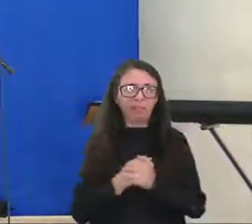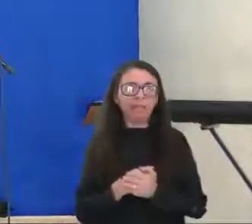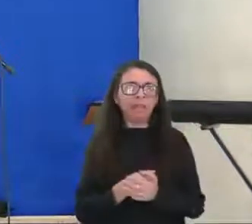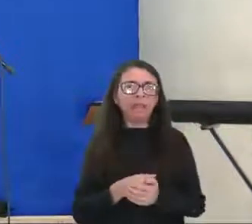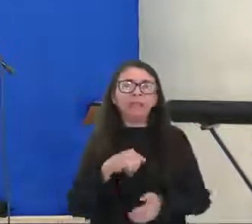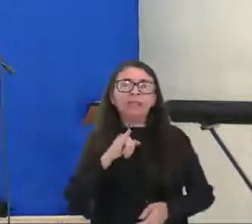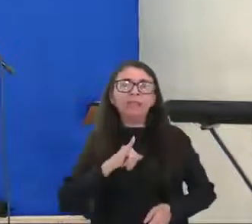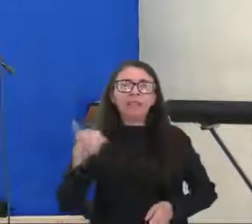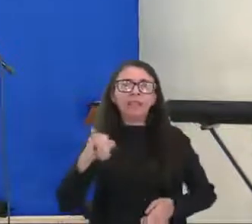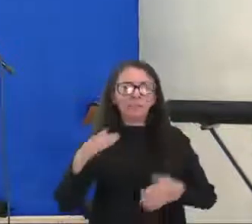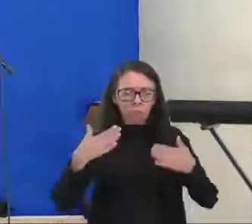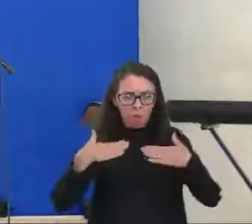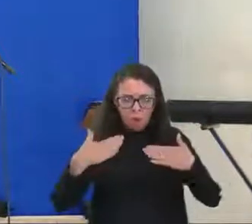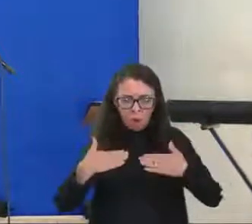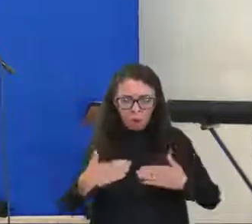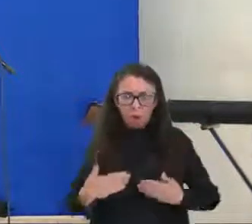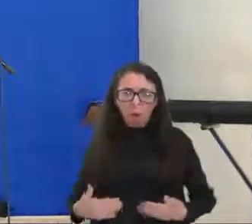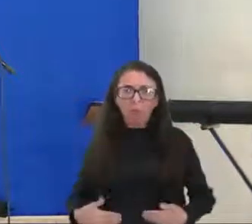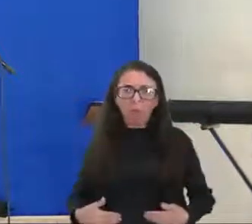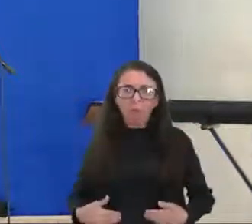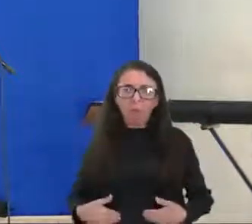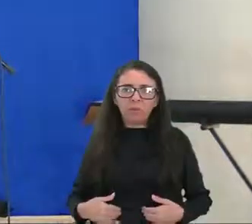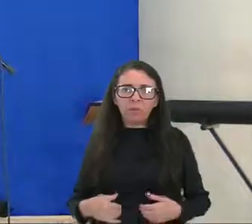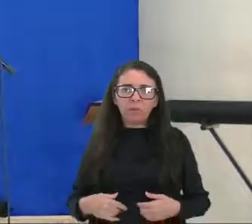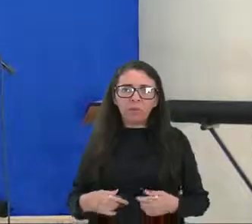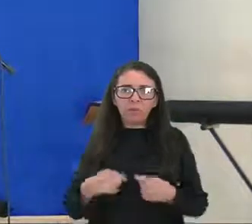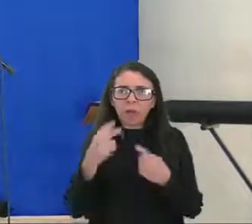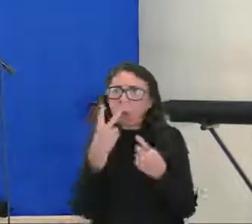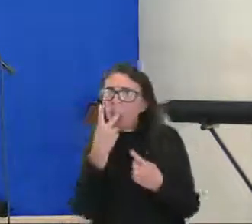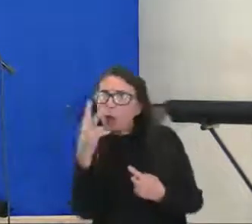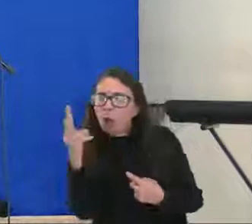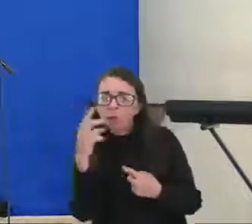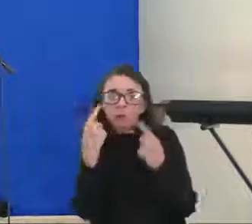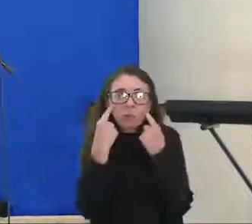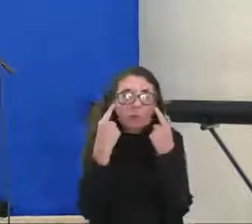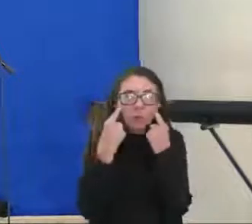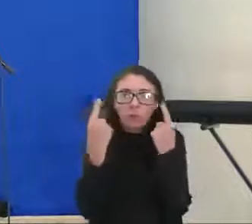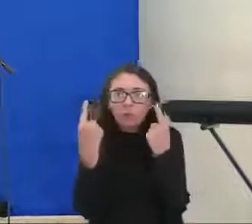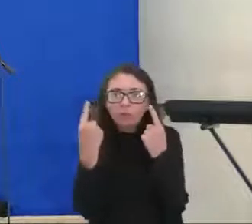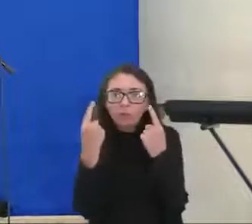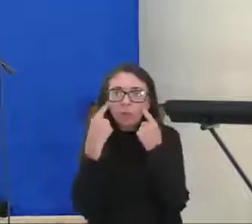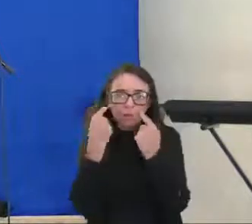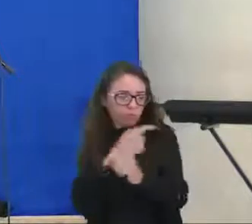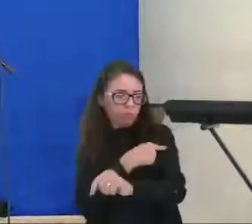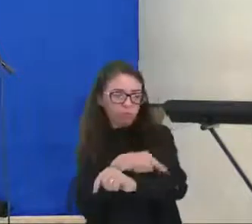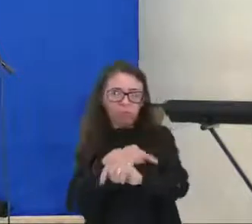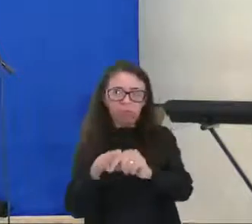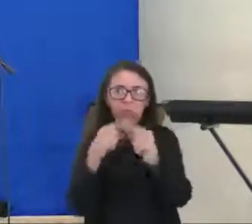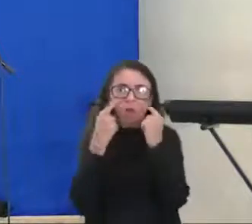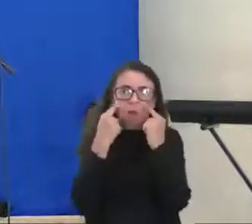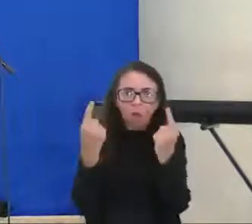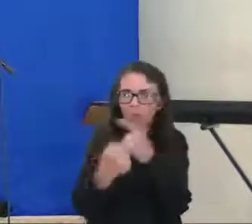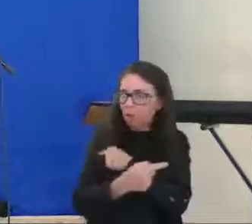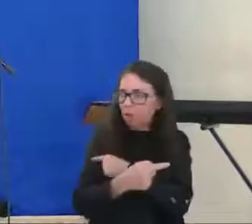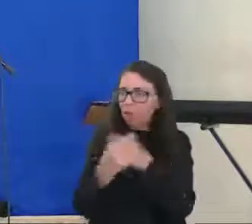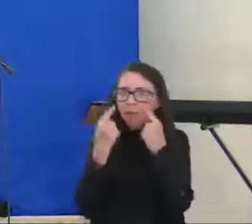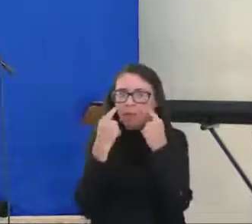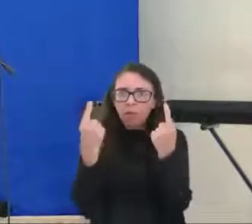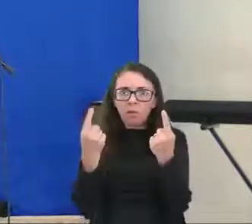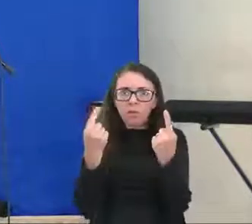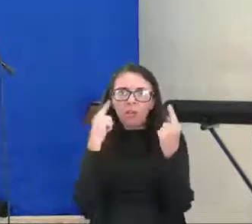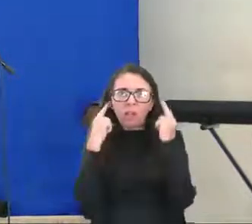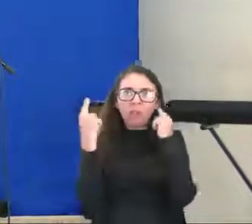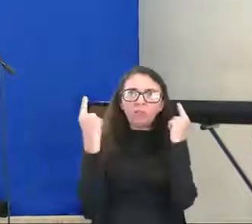o corpo fosse o olho, aonde estaria o ouvido? E se todo fosse ouvido, aonde o